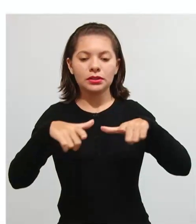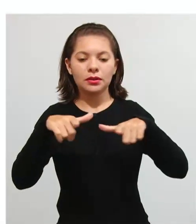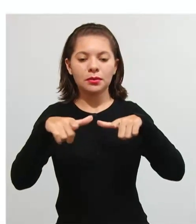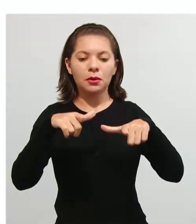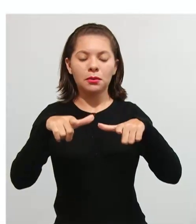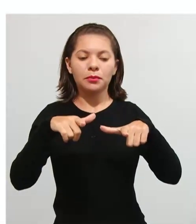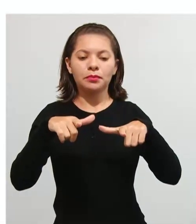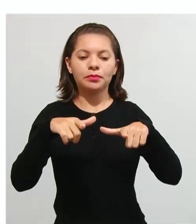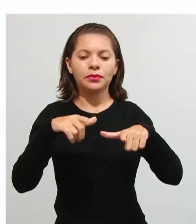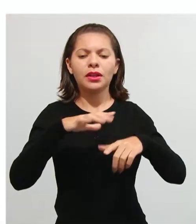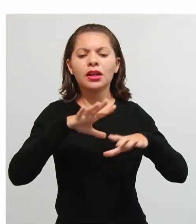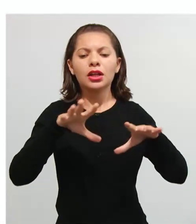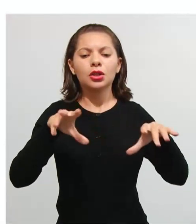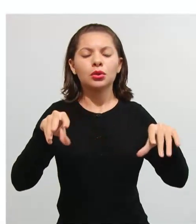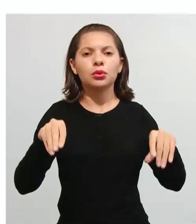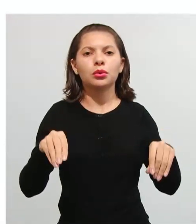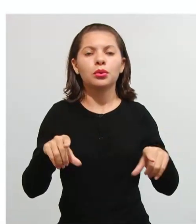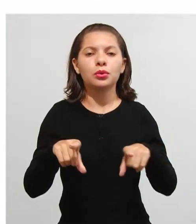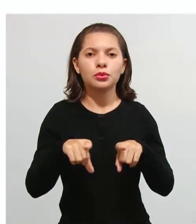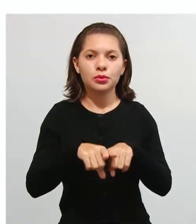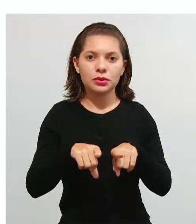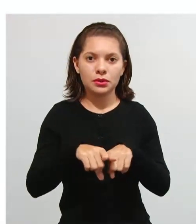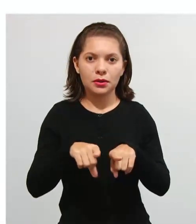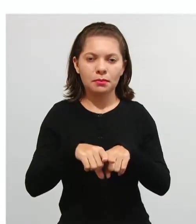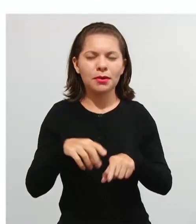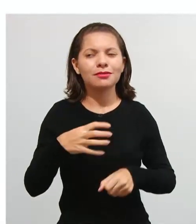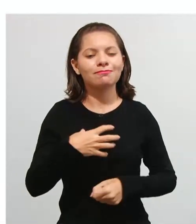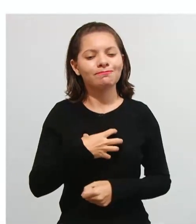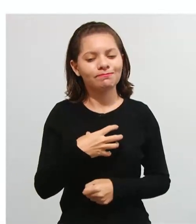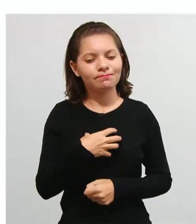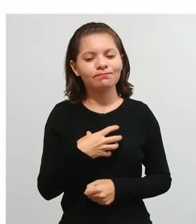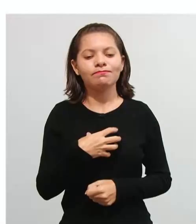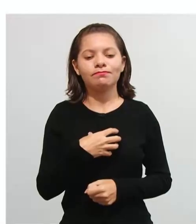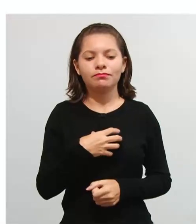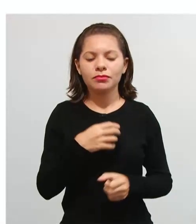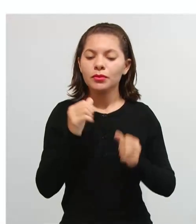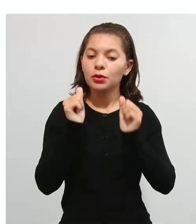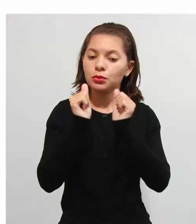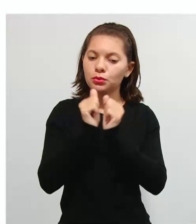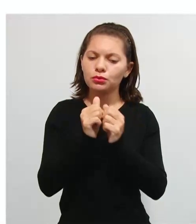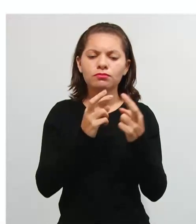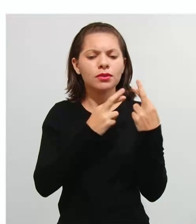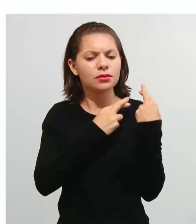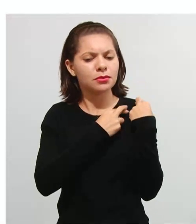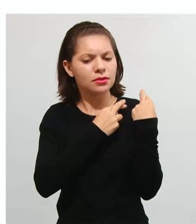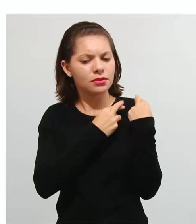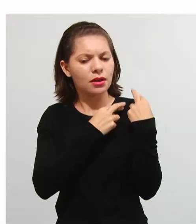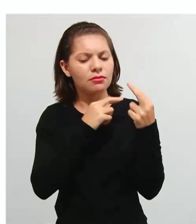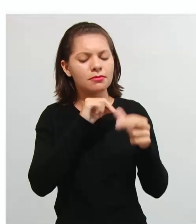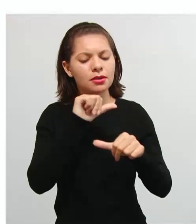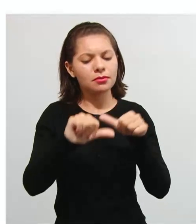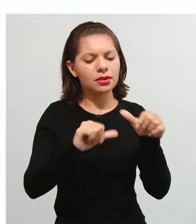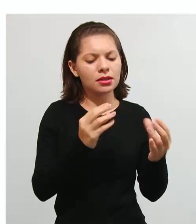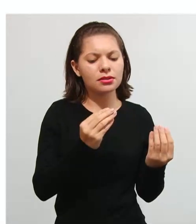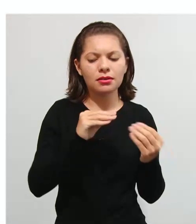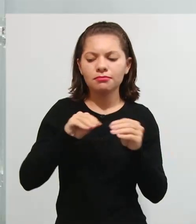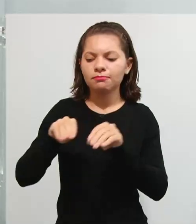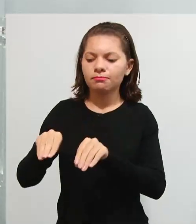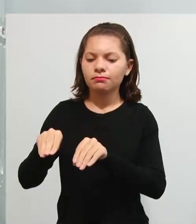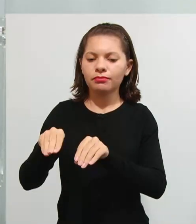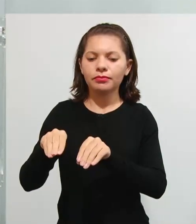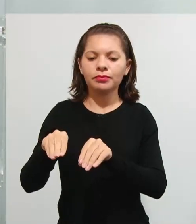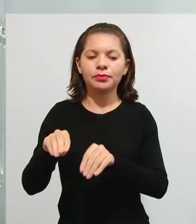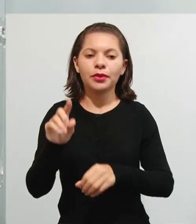trabalho, para que todos também se sintam parte responsável pela mudança. Então, a mudança ela não pode ser